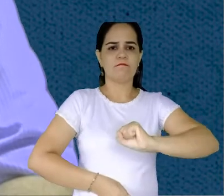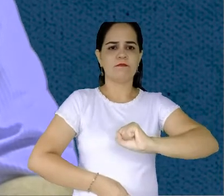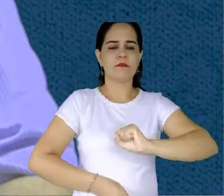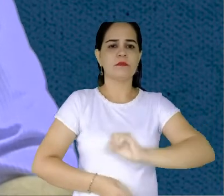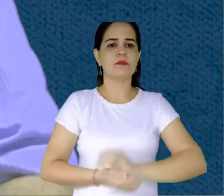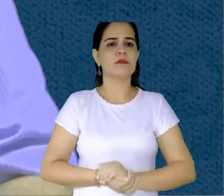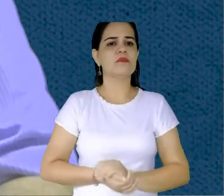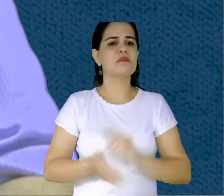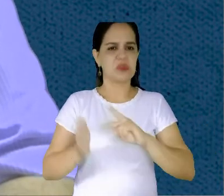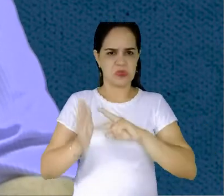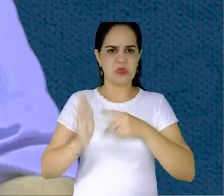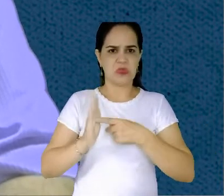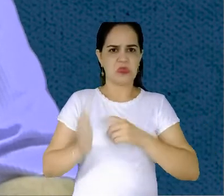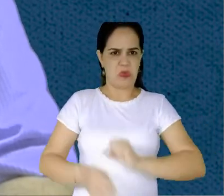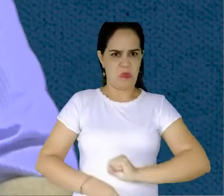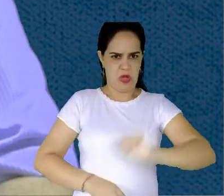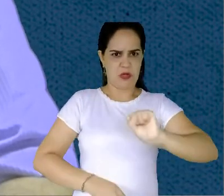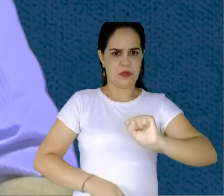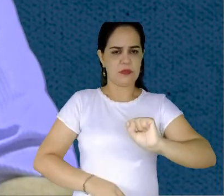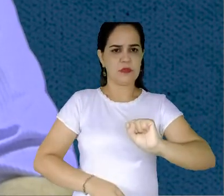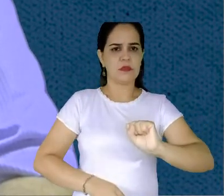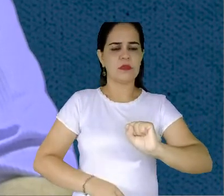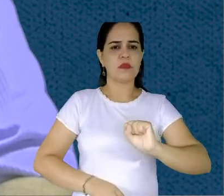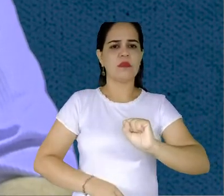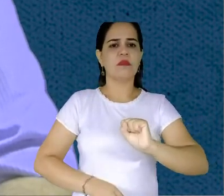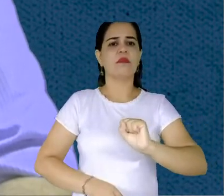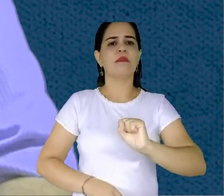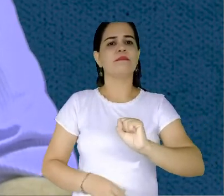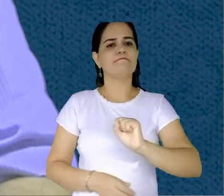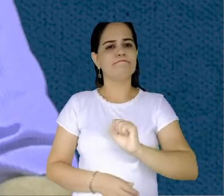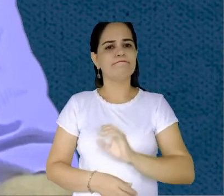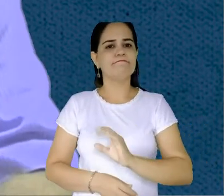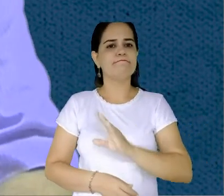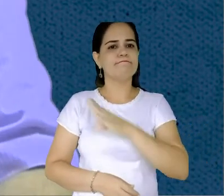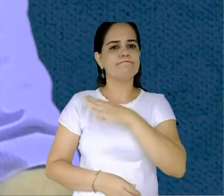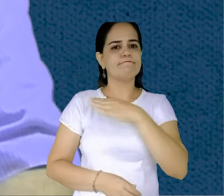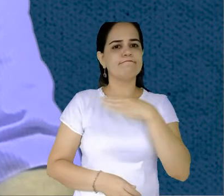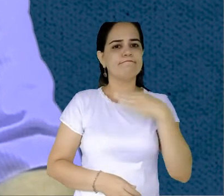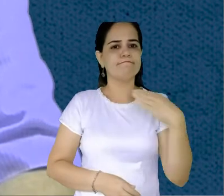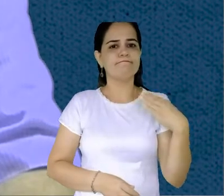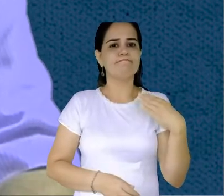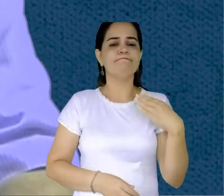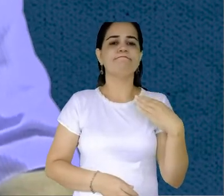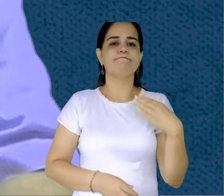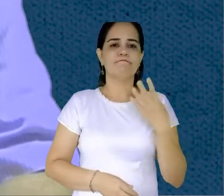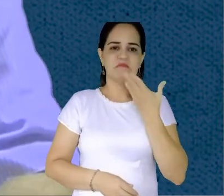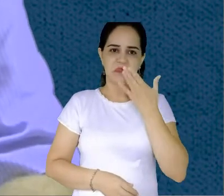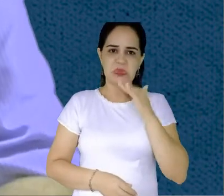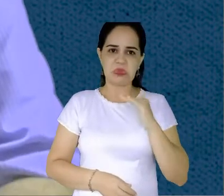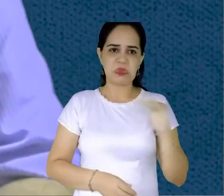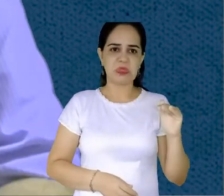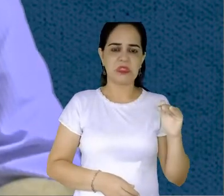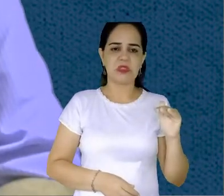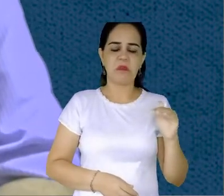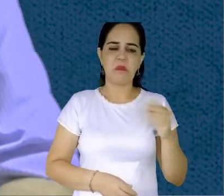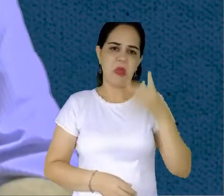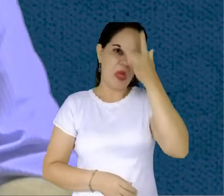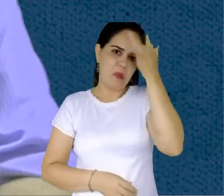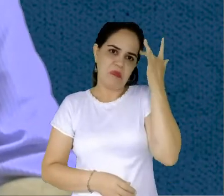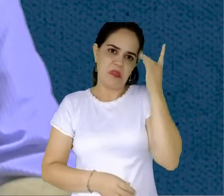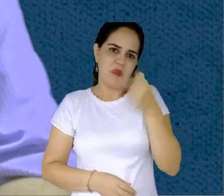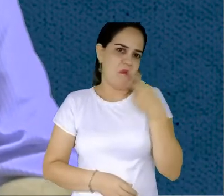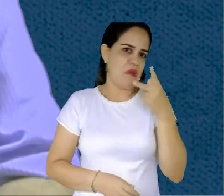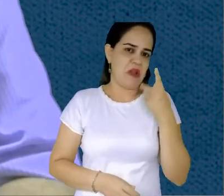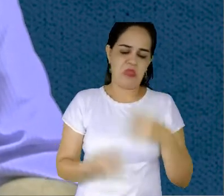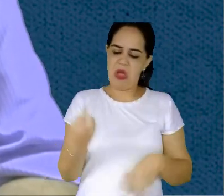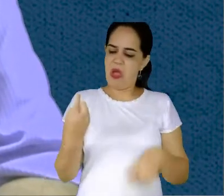que vocês sabem o que é morte de crianças. Alguém dirá, não, mas é um feto. Sim, o feto não é criança. O